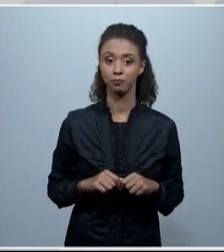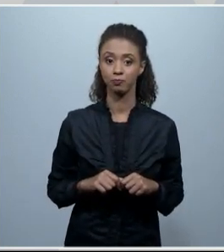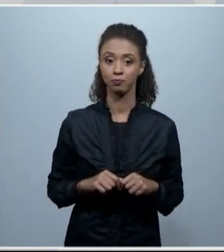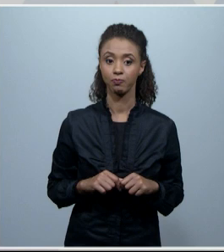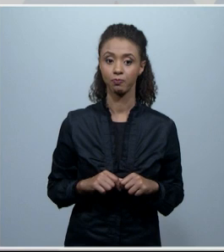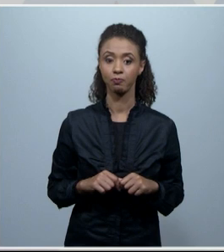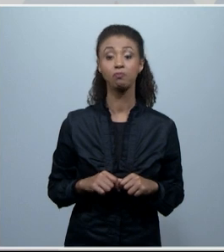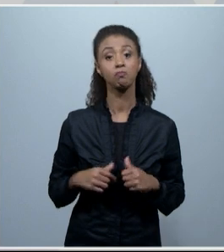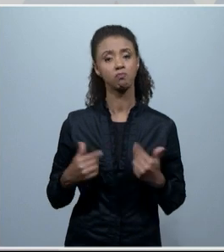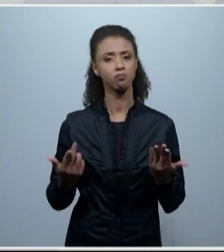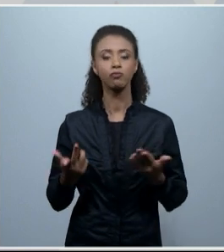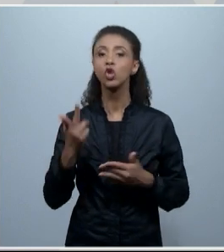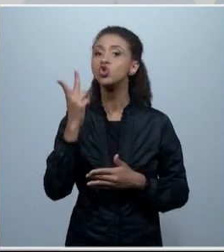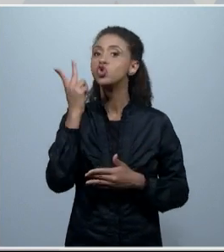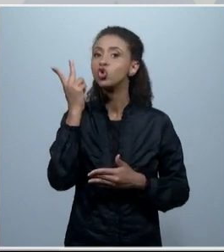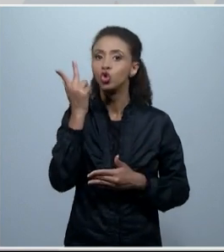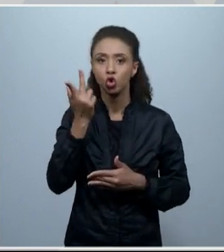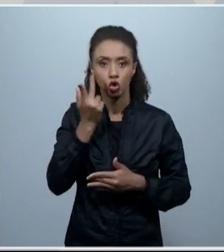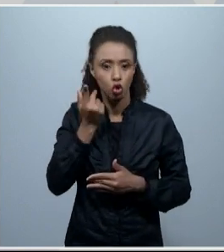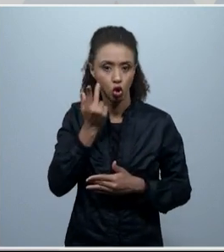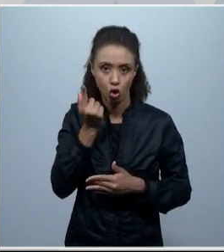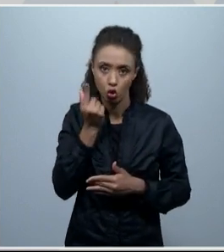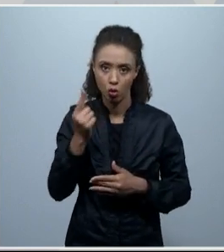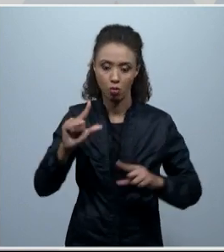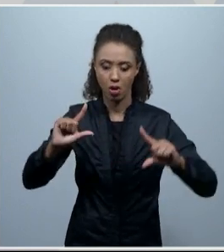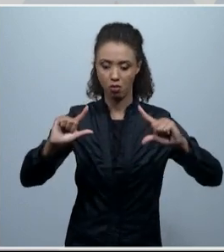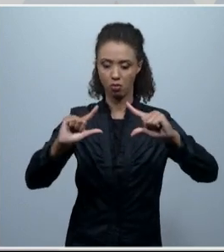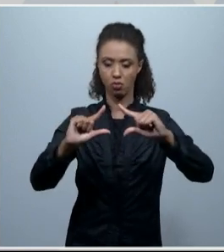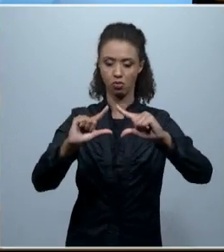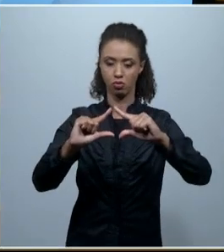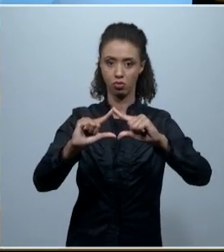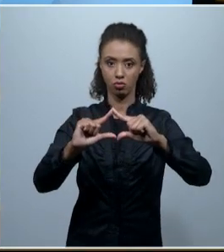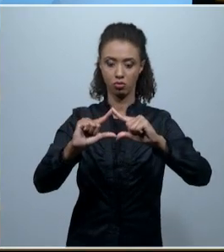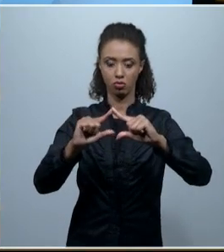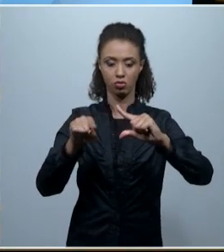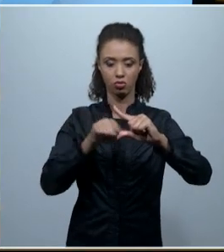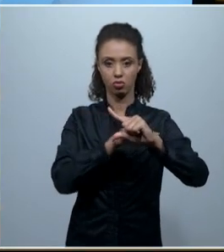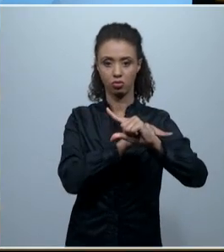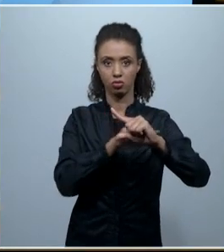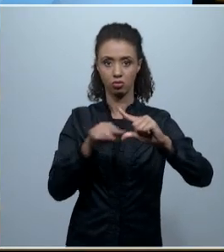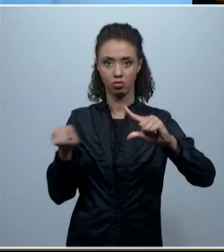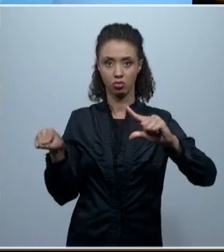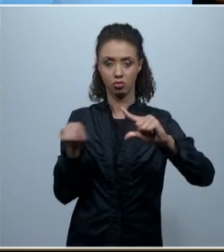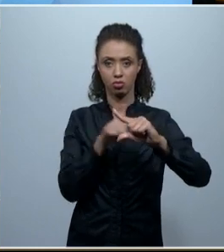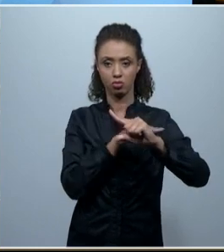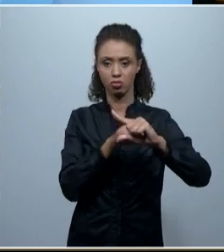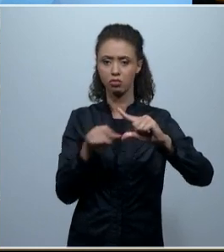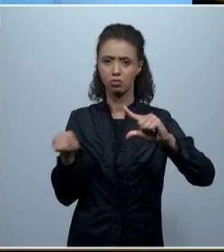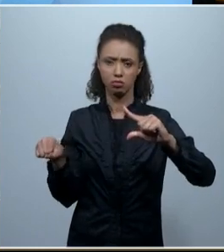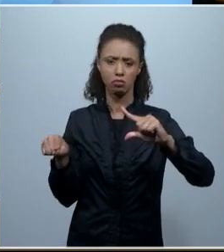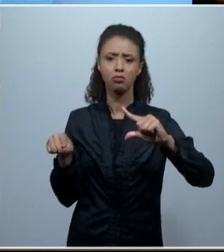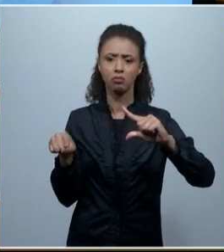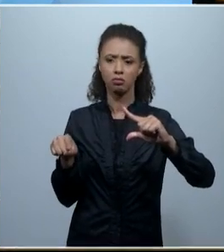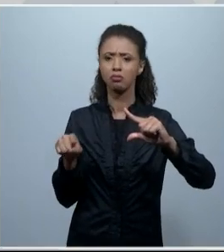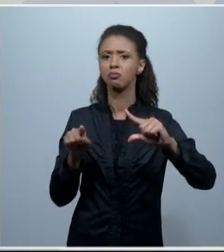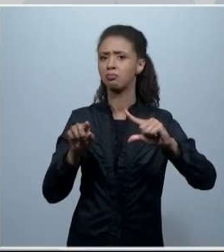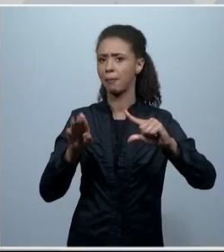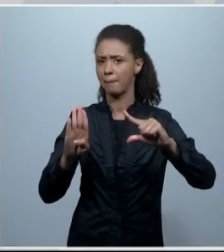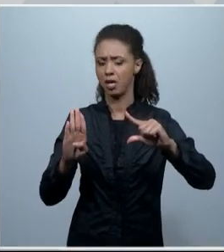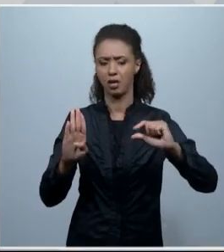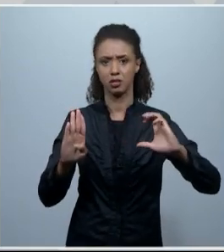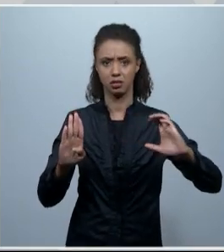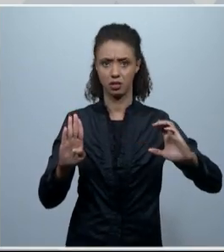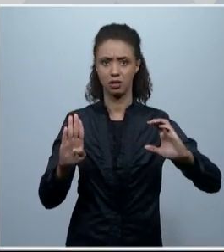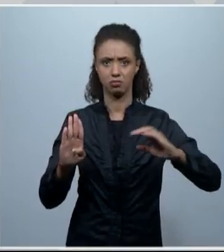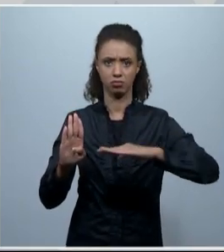reta a única reta que contém o segmento bc digamos eu poderia fazer outras escolhas e